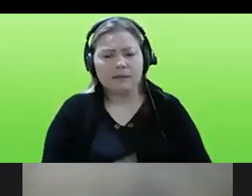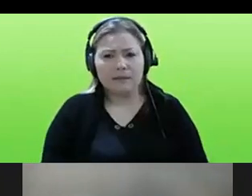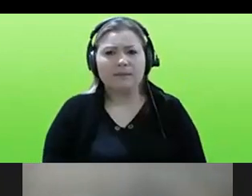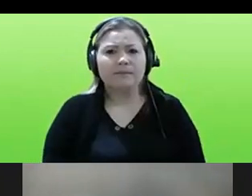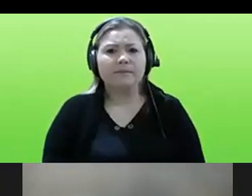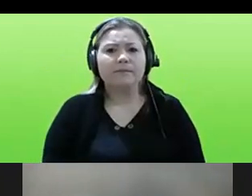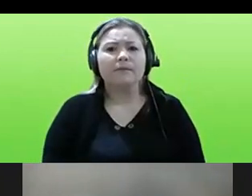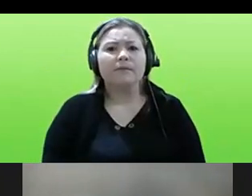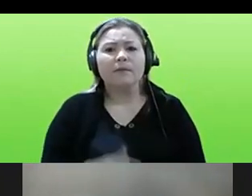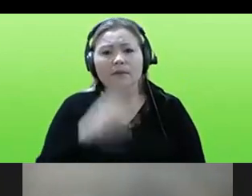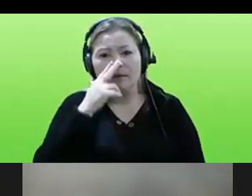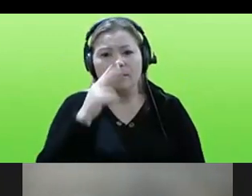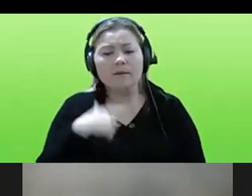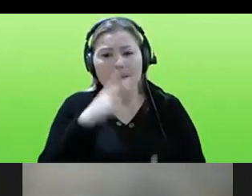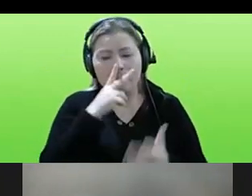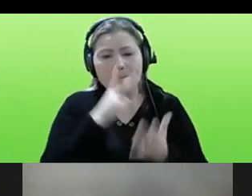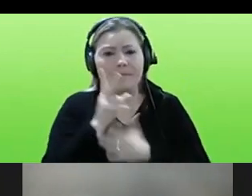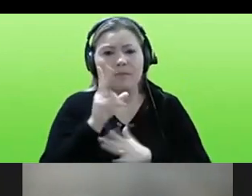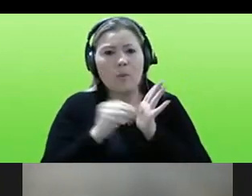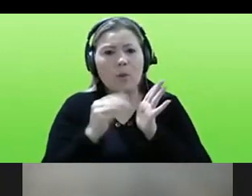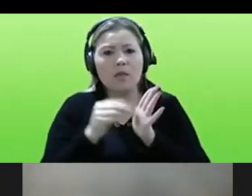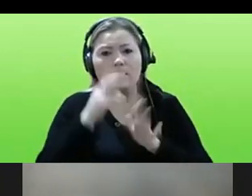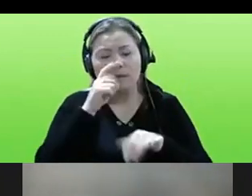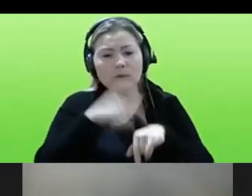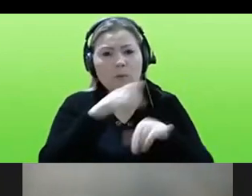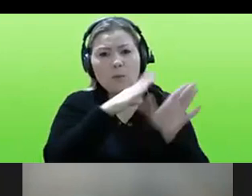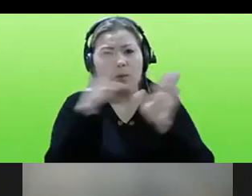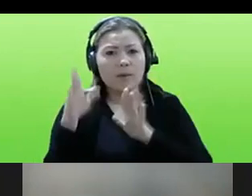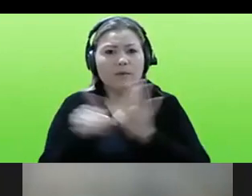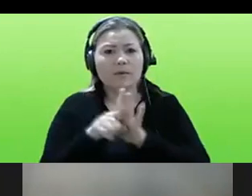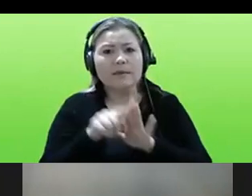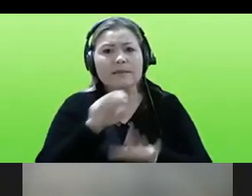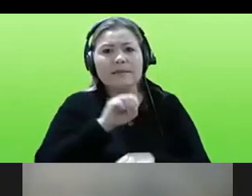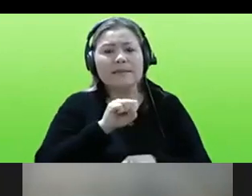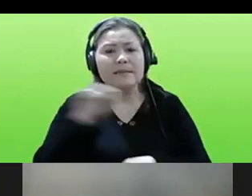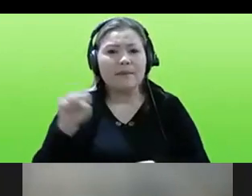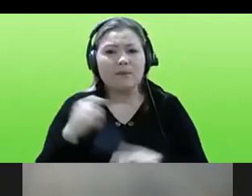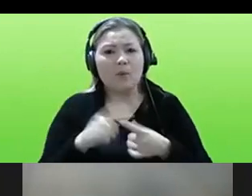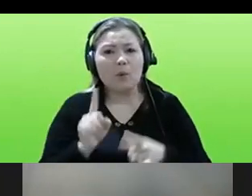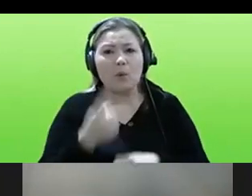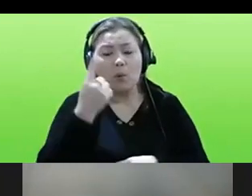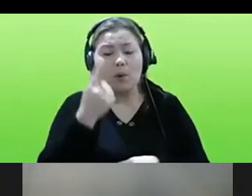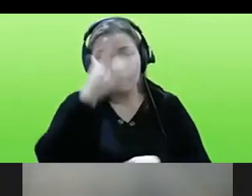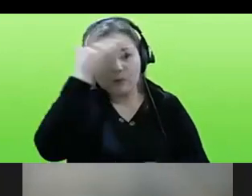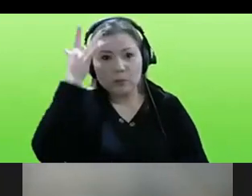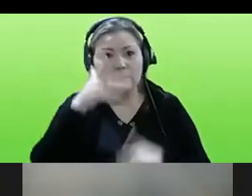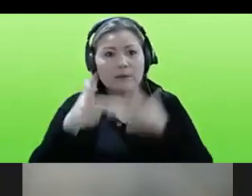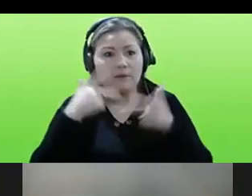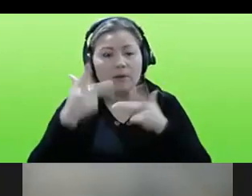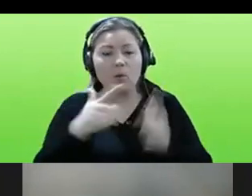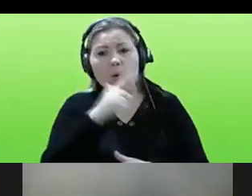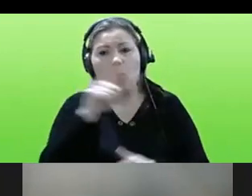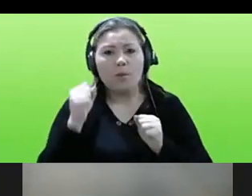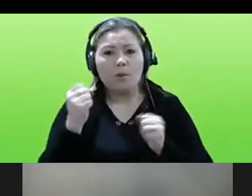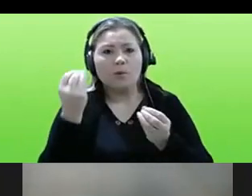vamos manter esse modelo durante todo o semestre, que quando uma pessoa está falando, os outros podem colocar o